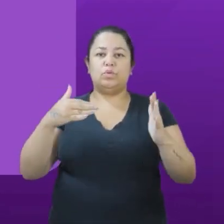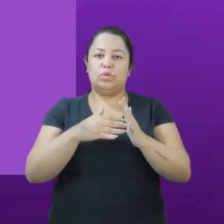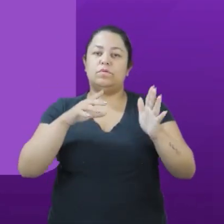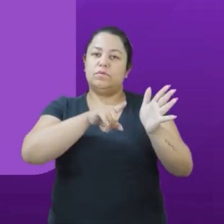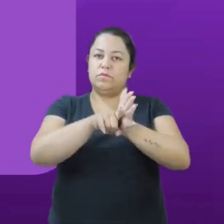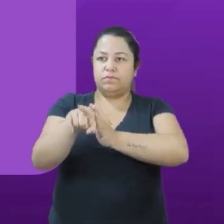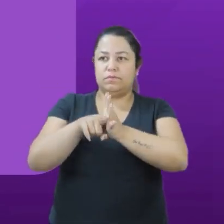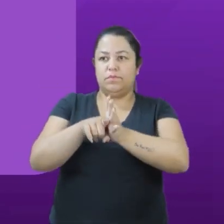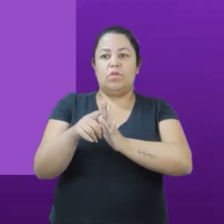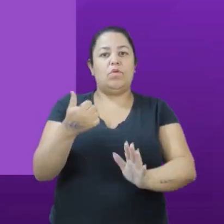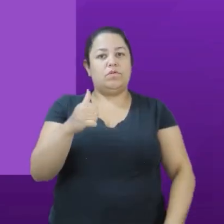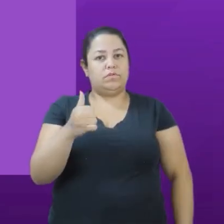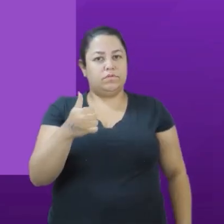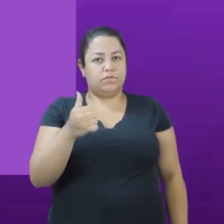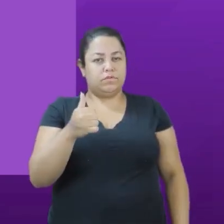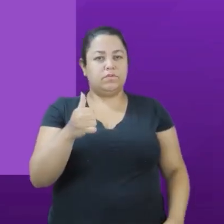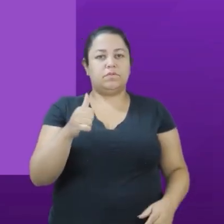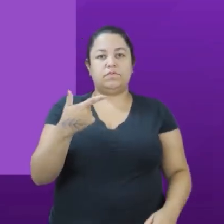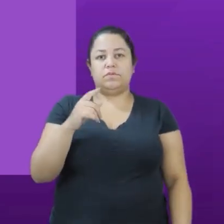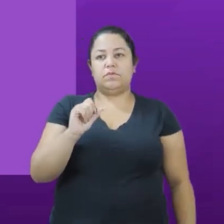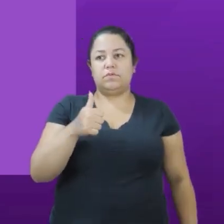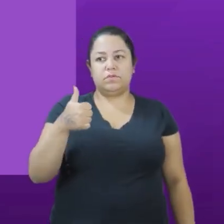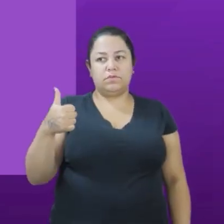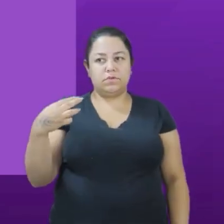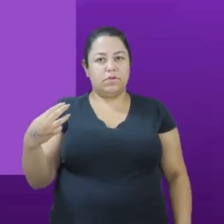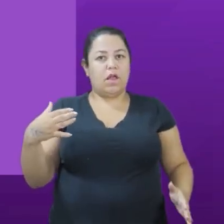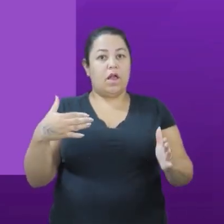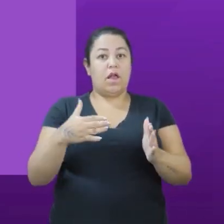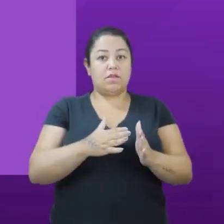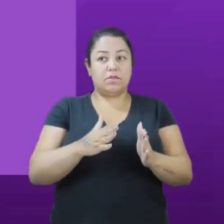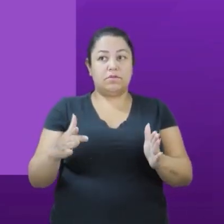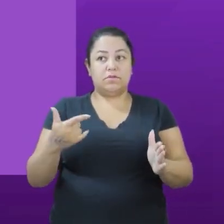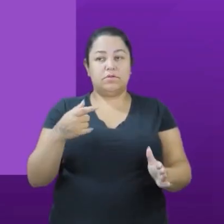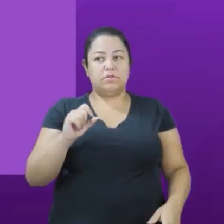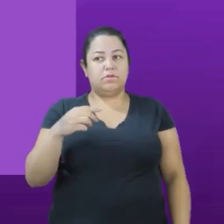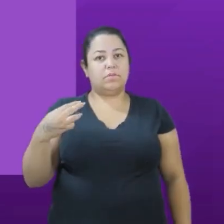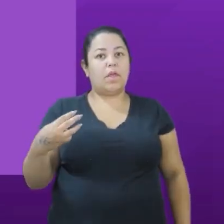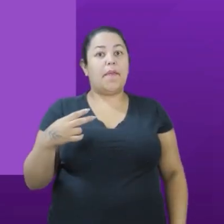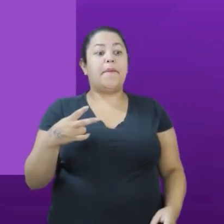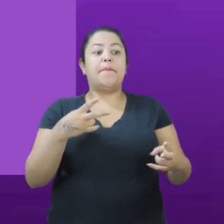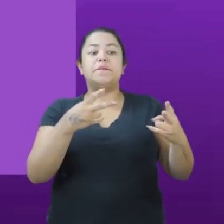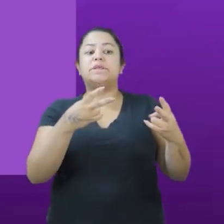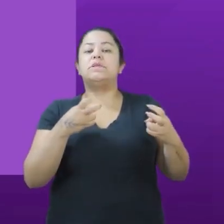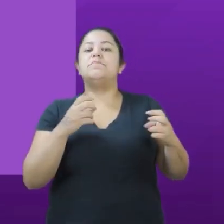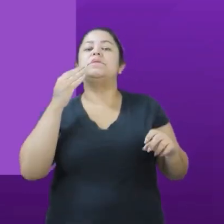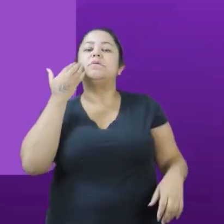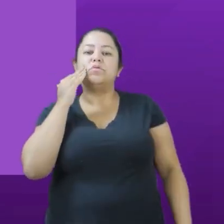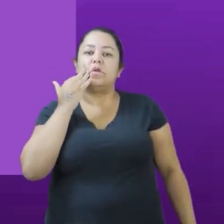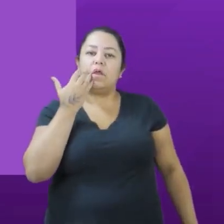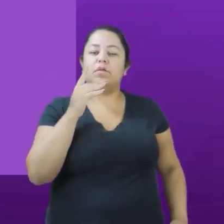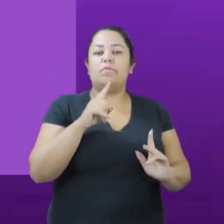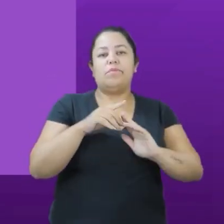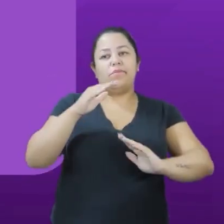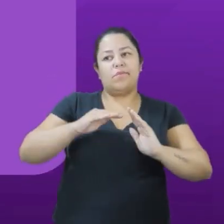Analisando os últimos 11 anos, de 2013 a 2023. Percebam, quando a gente fala de queda de dados,